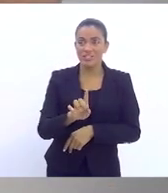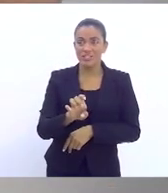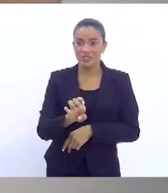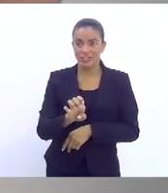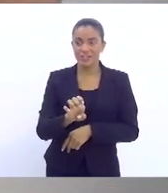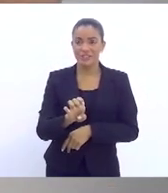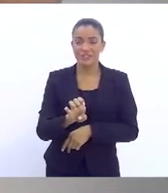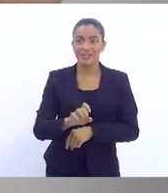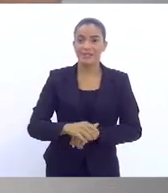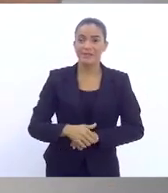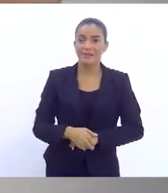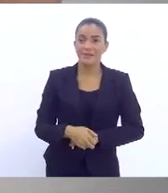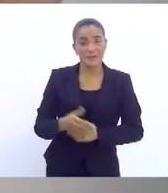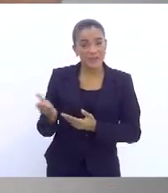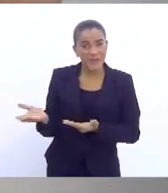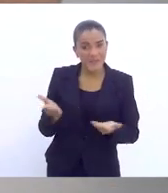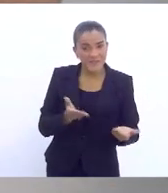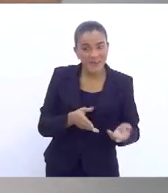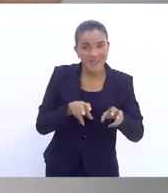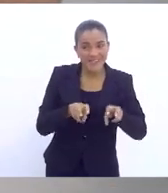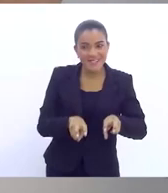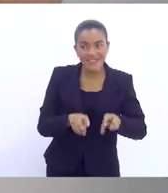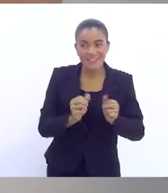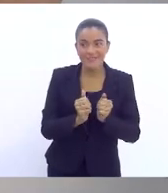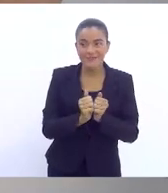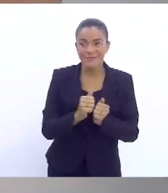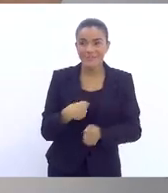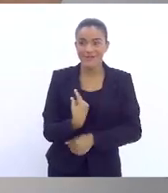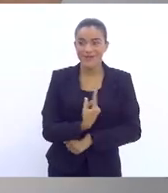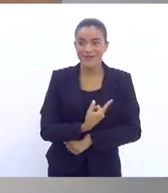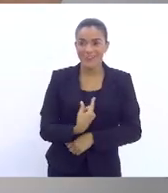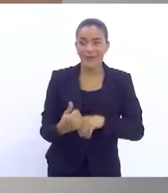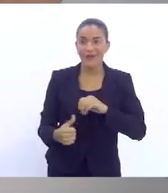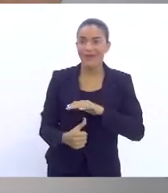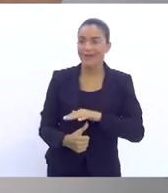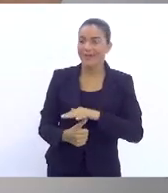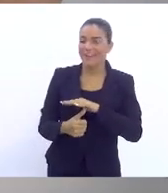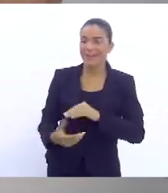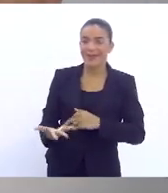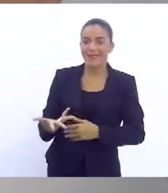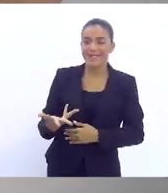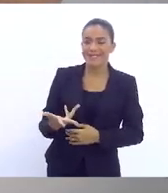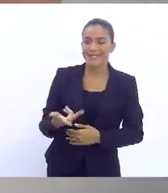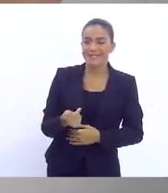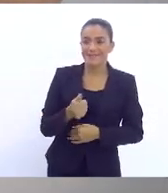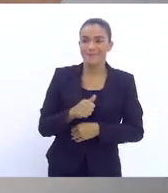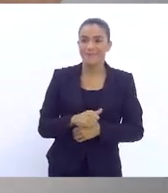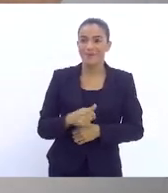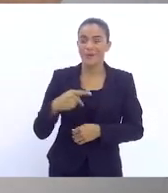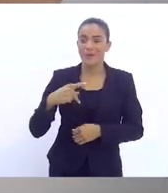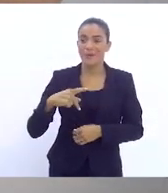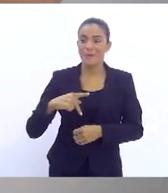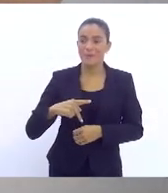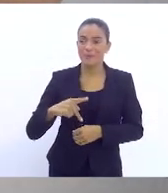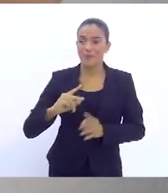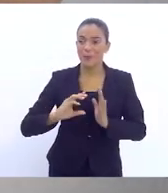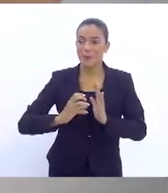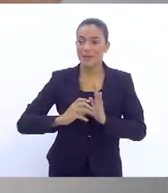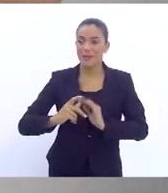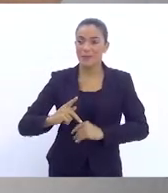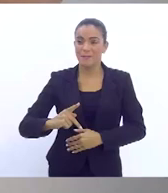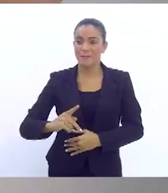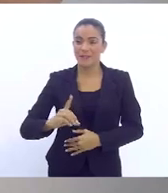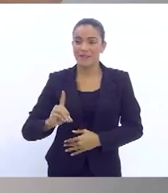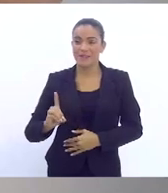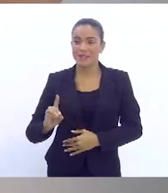nó Então venha ficar conosco maiderança querida do PDT uma figura valiosa